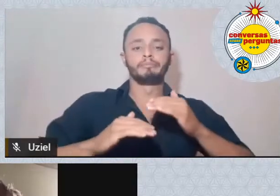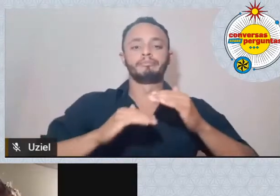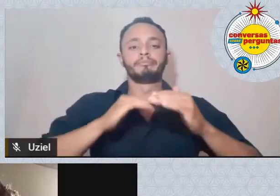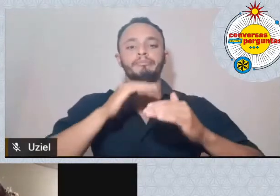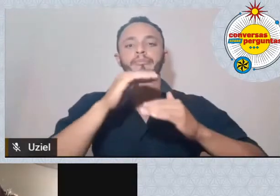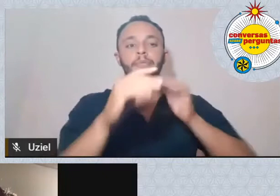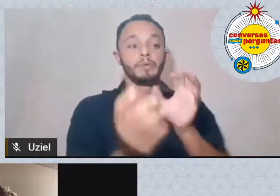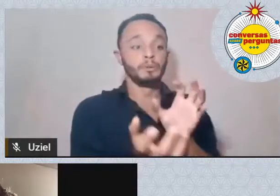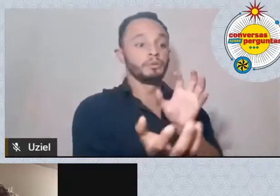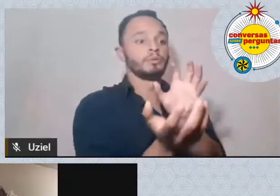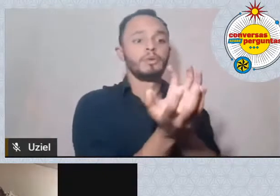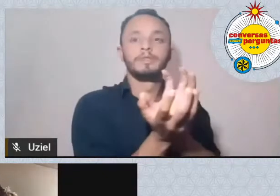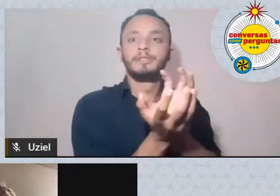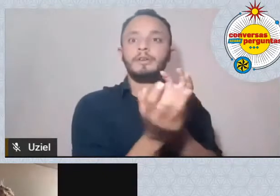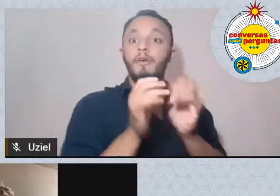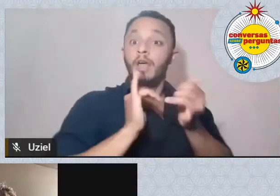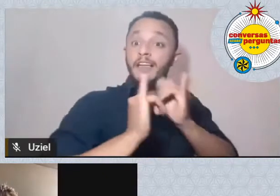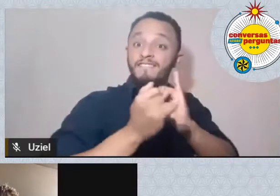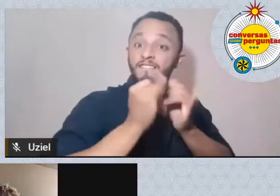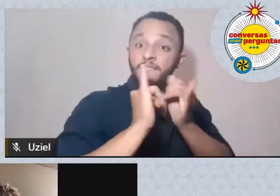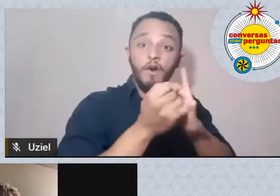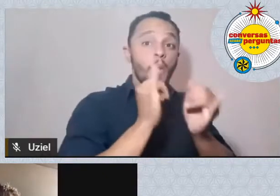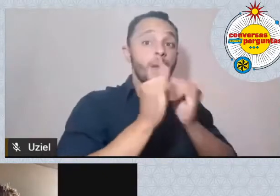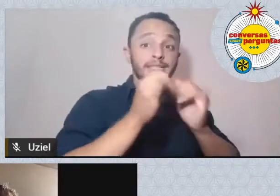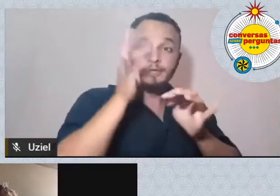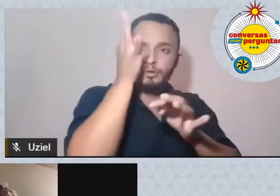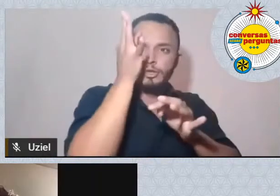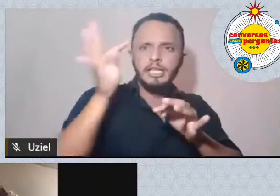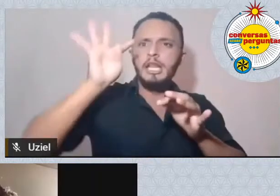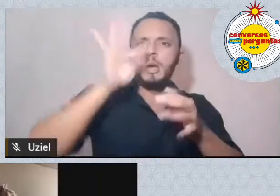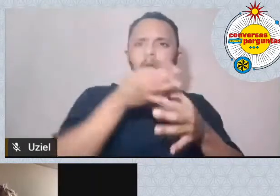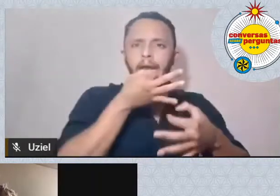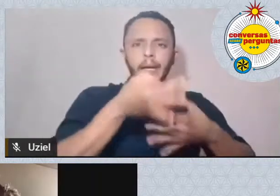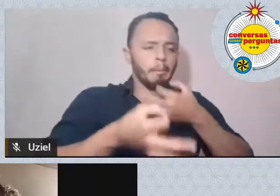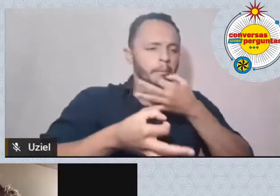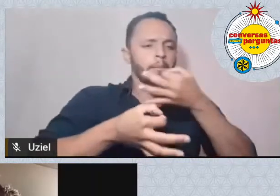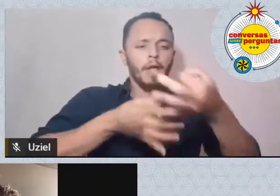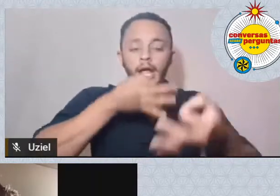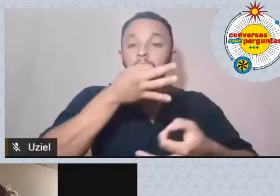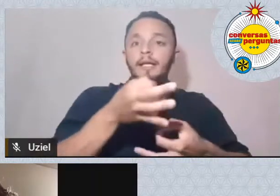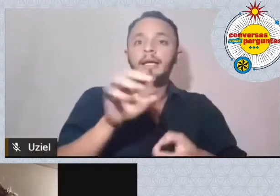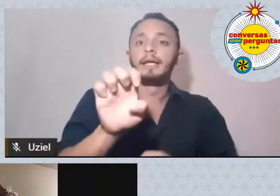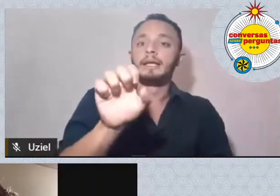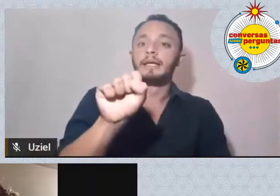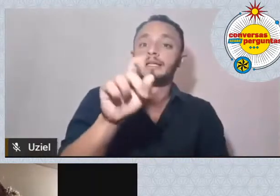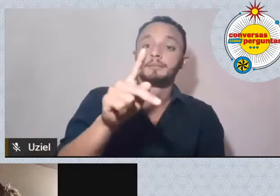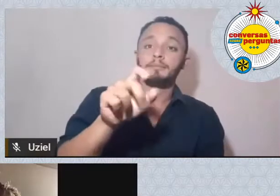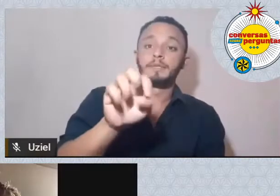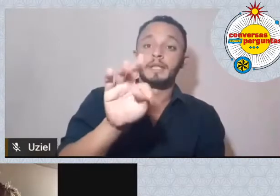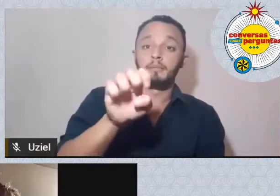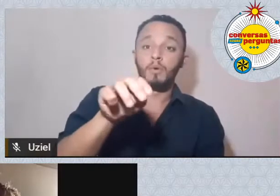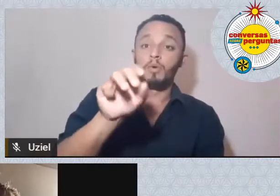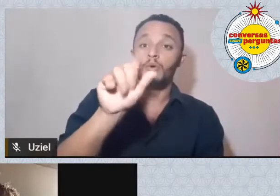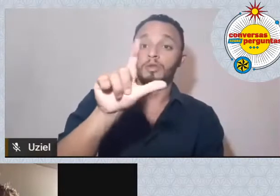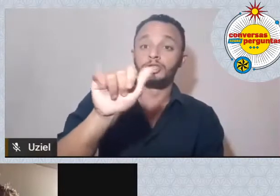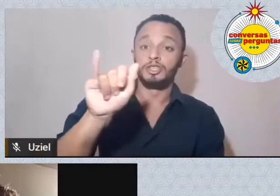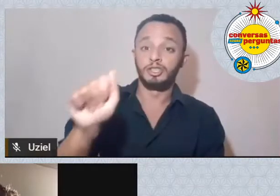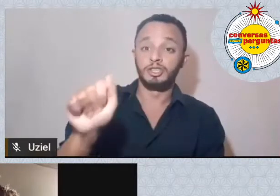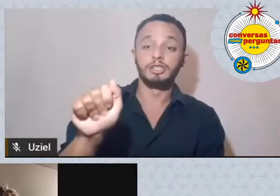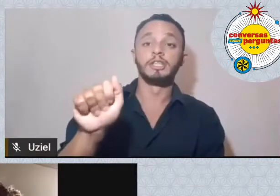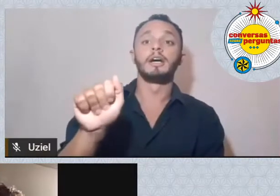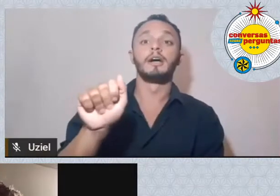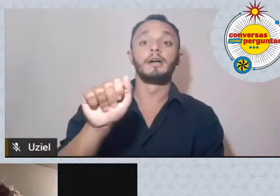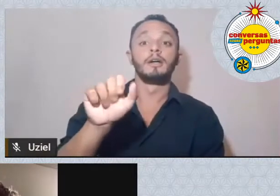estão muito informados por novas teorias críticas, né? Epistemologias do Sul, teorias de resistência,